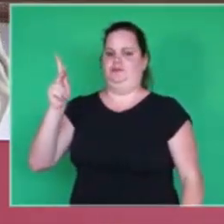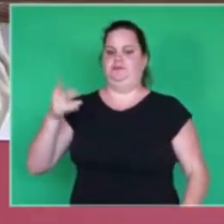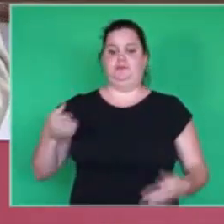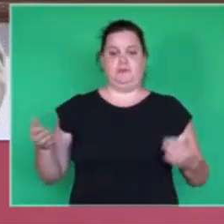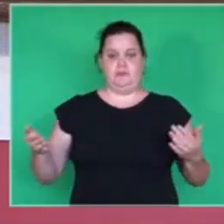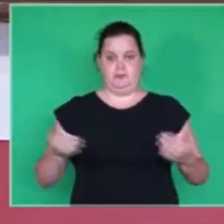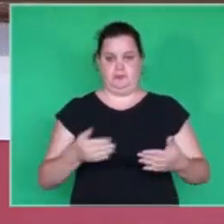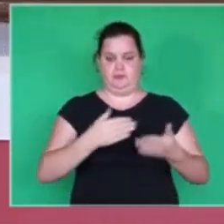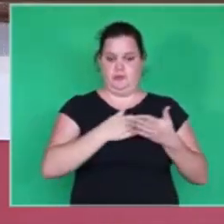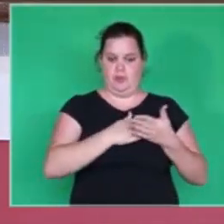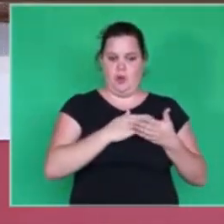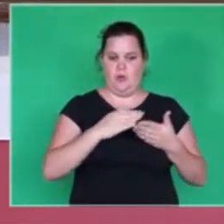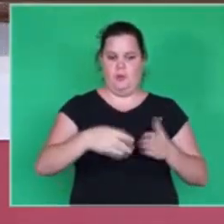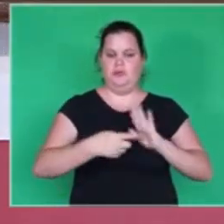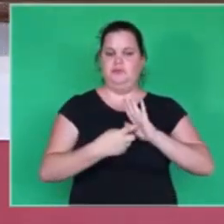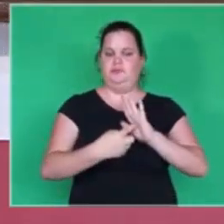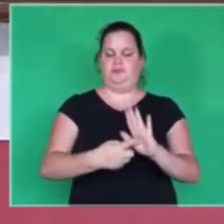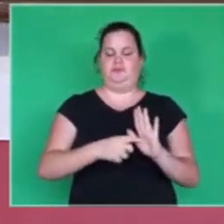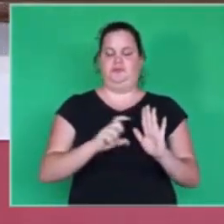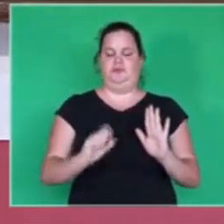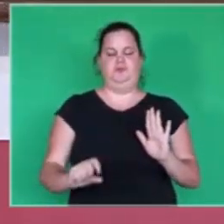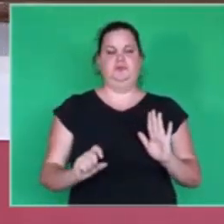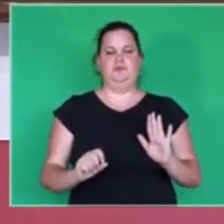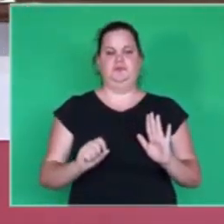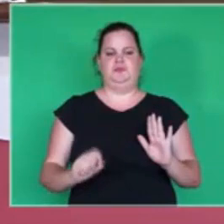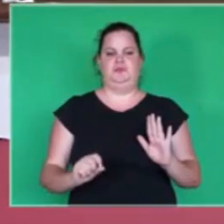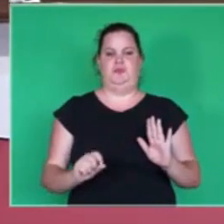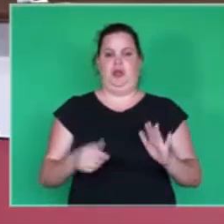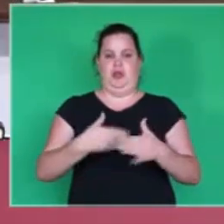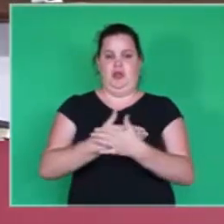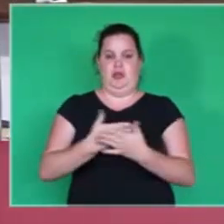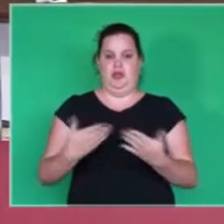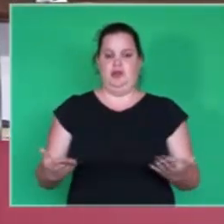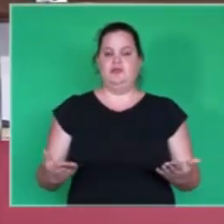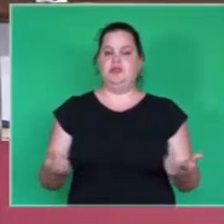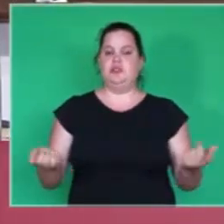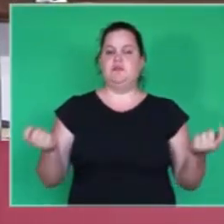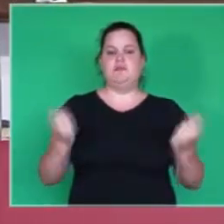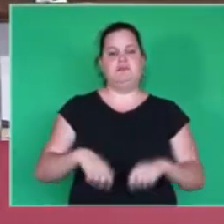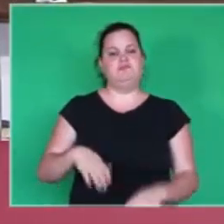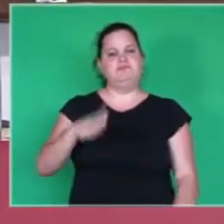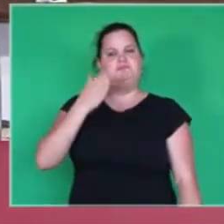iniciar mostrando aos irmãos, para que os irmãos concluam